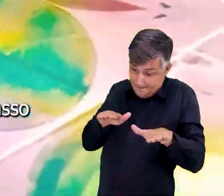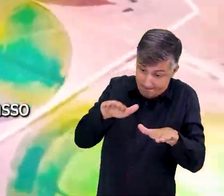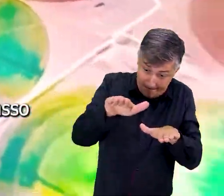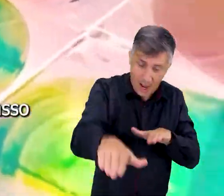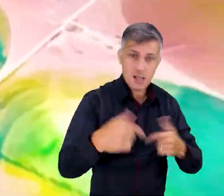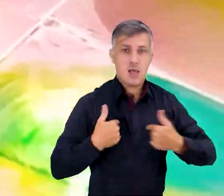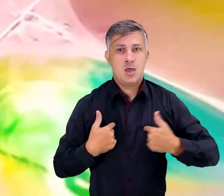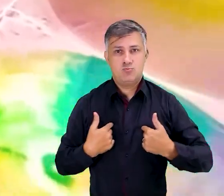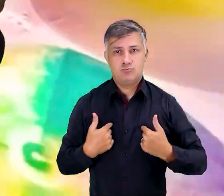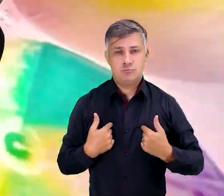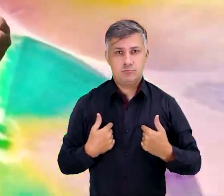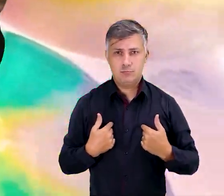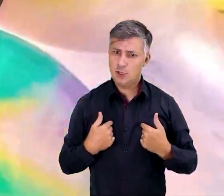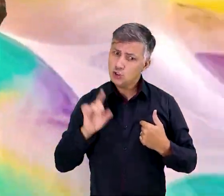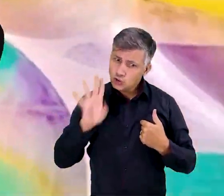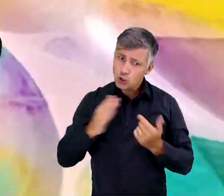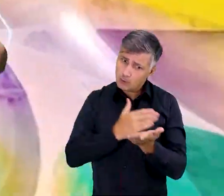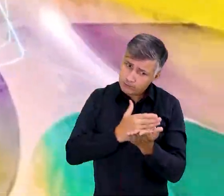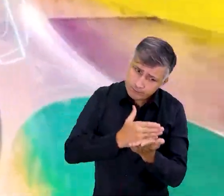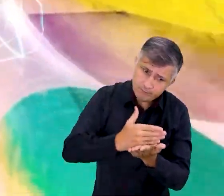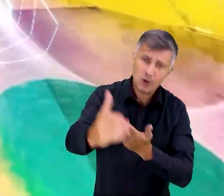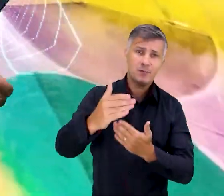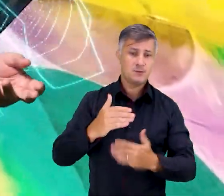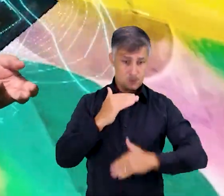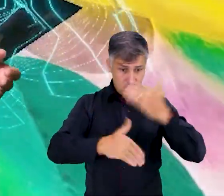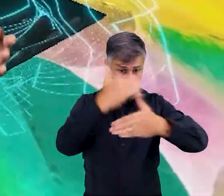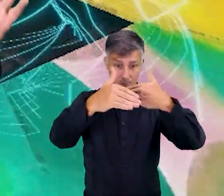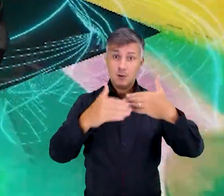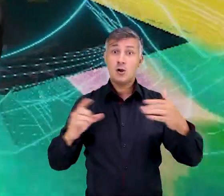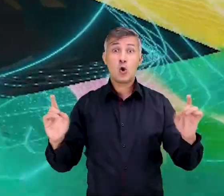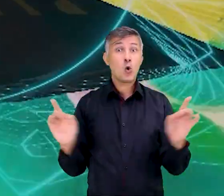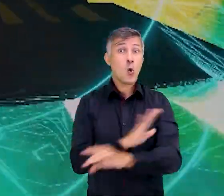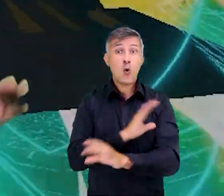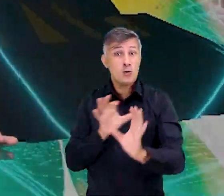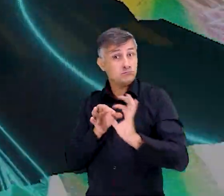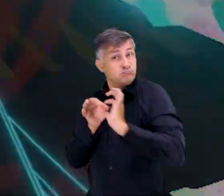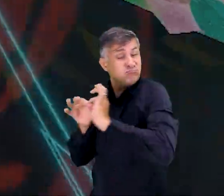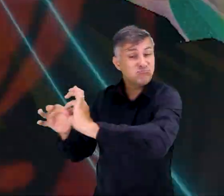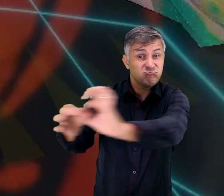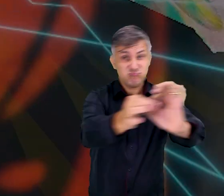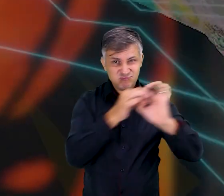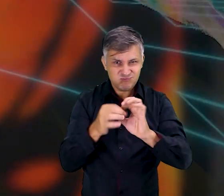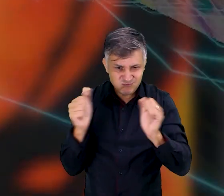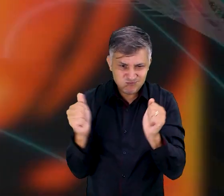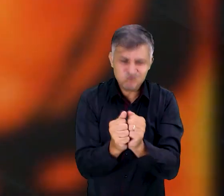desse movimento. Esse é só um ponto de partida para uma construção que é coletiva.